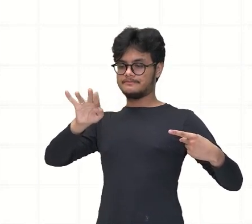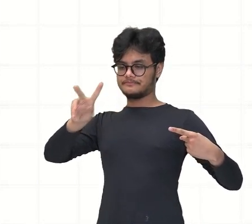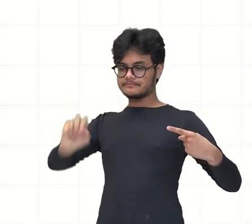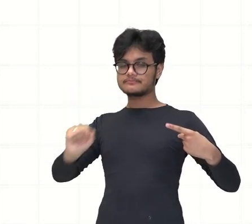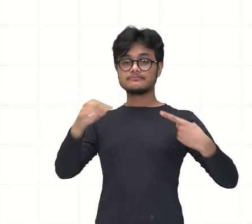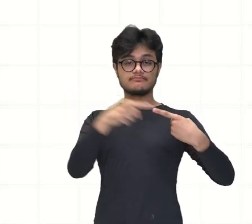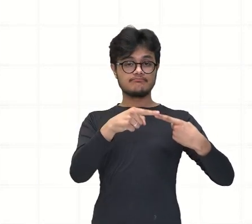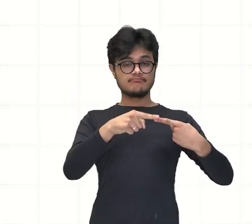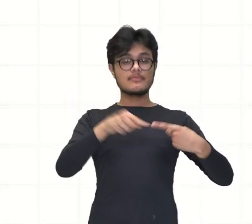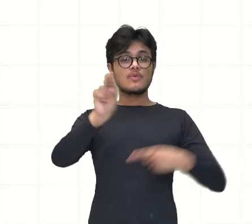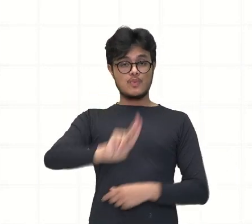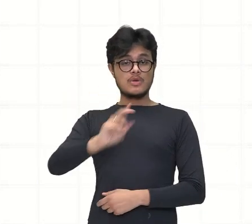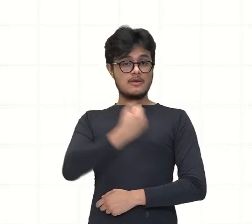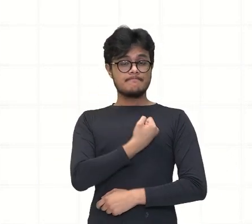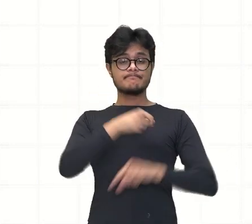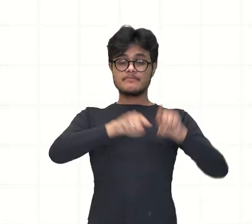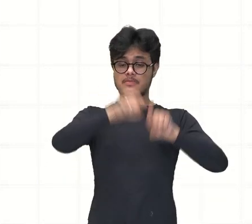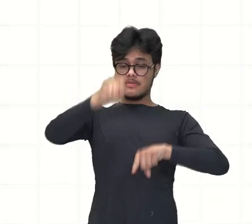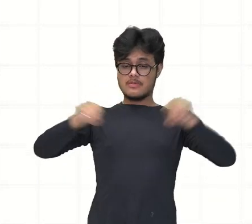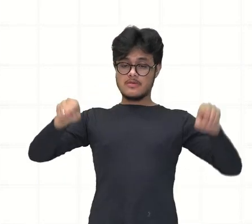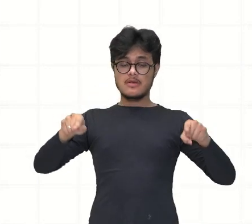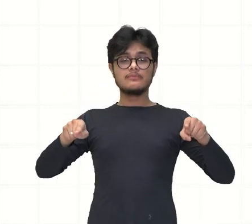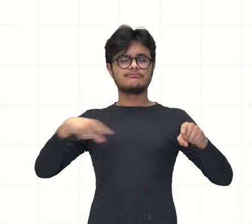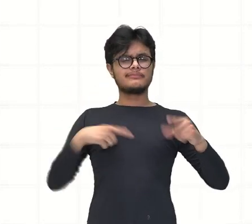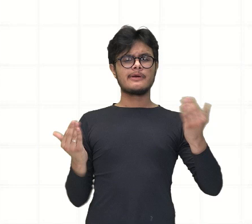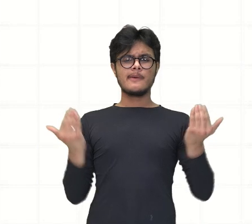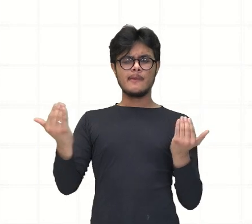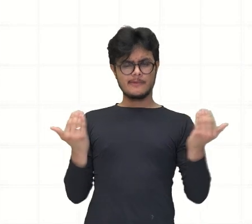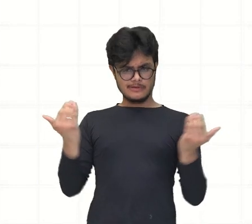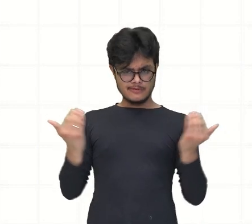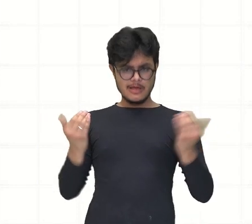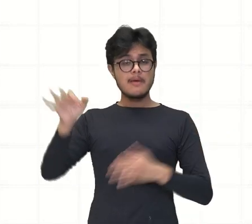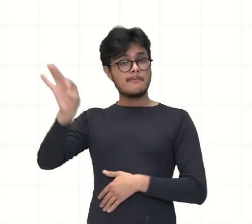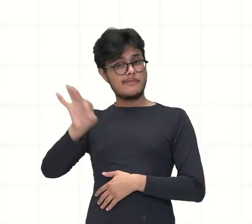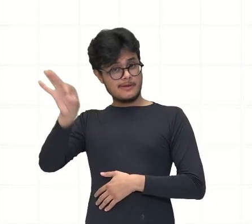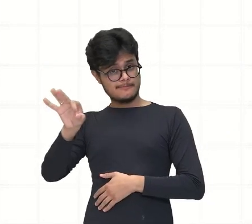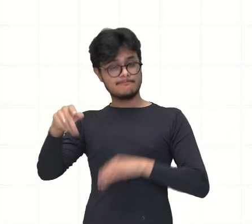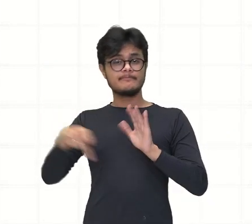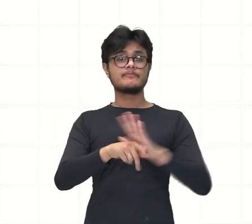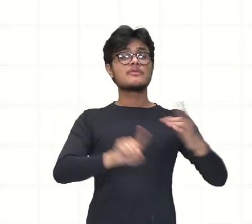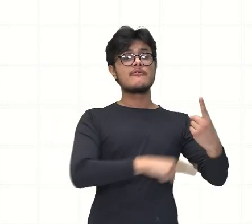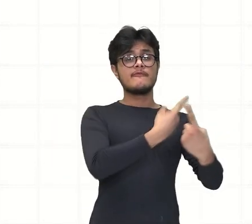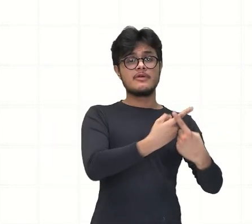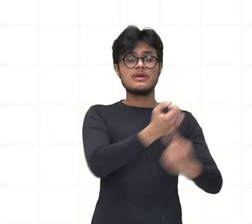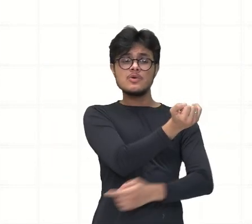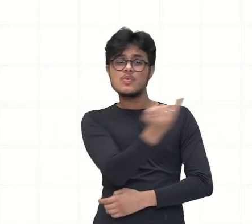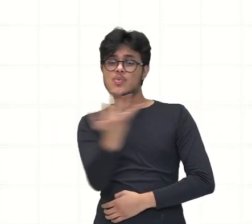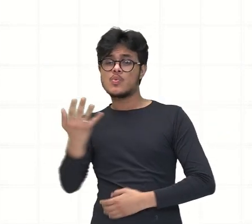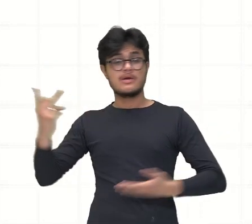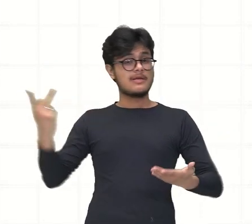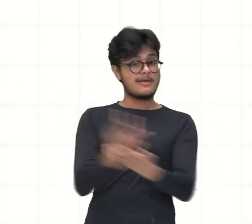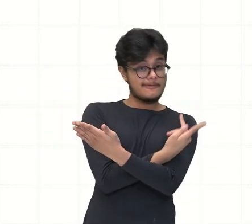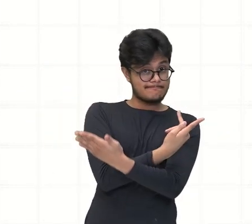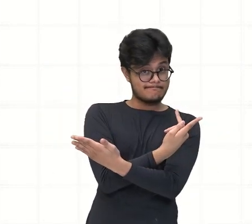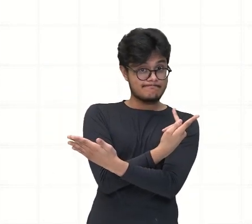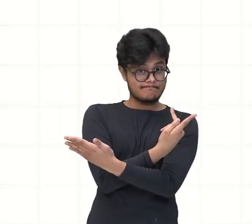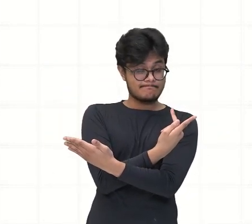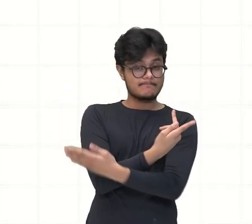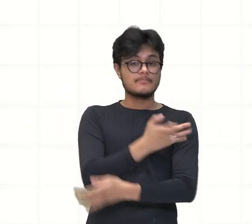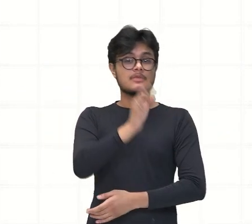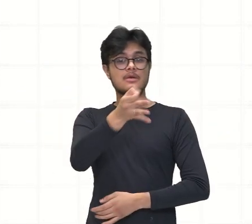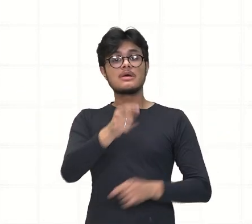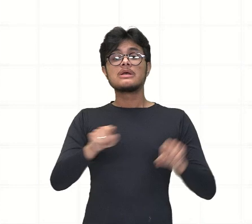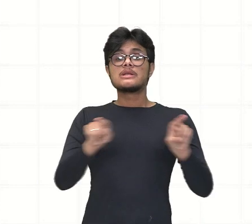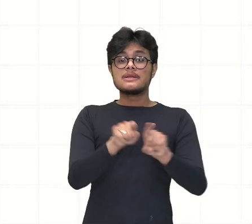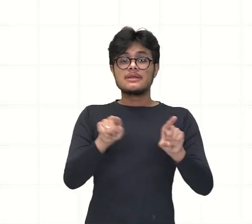medida estatística que expressa a proporção ou percentual de vezes em que um determinado evento ocorre em relação